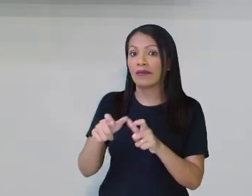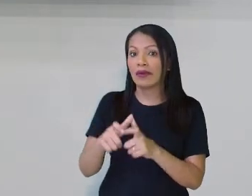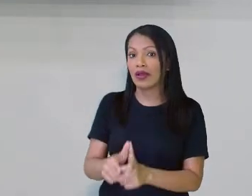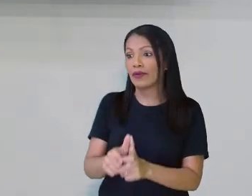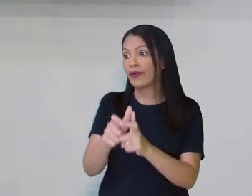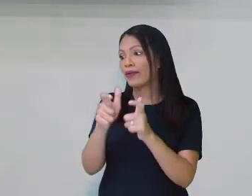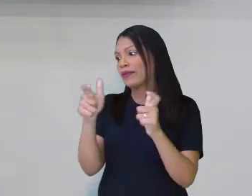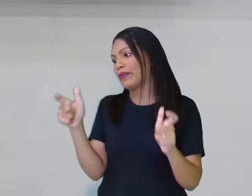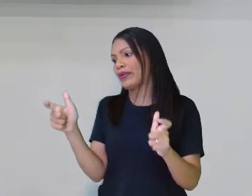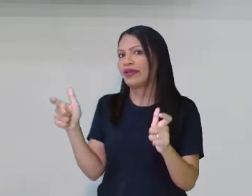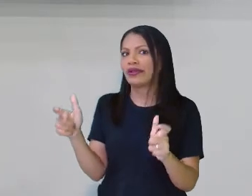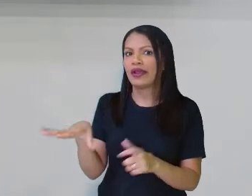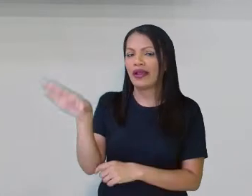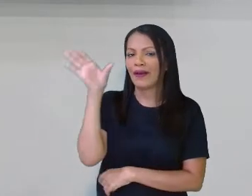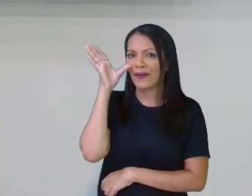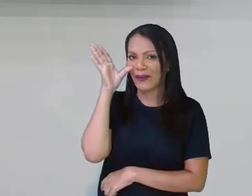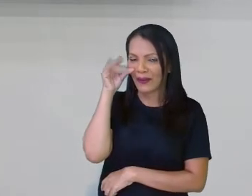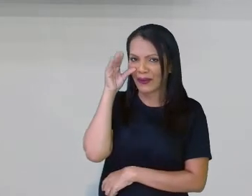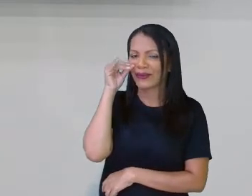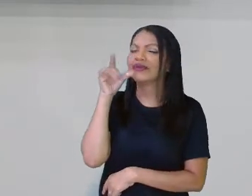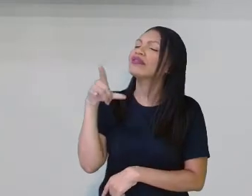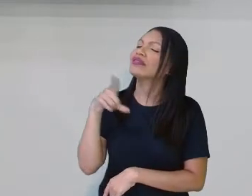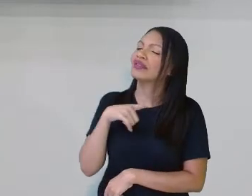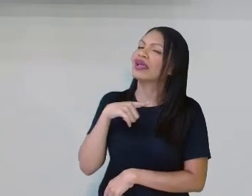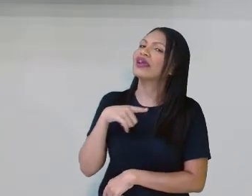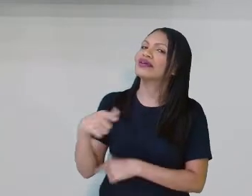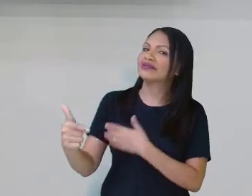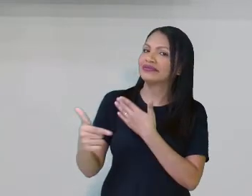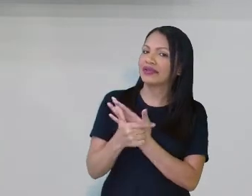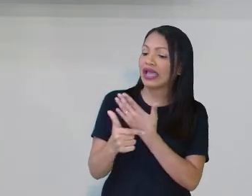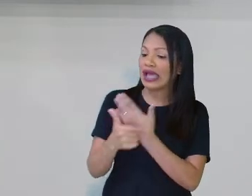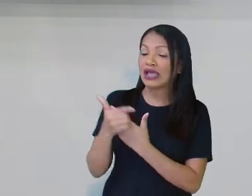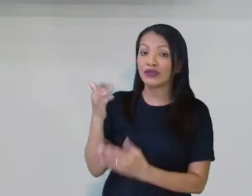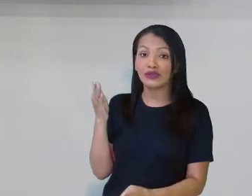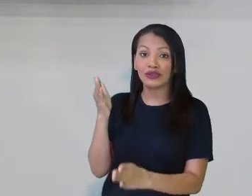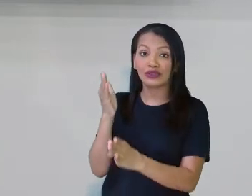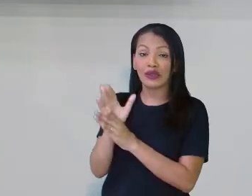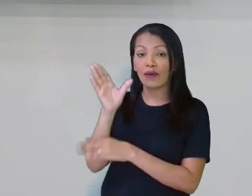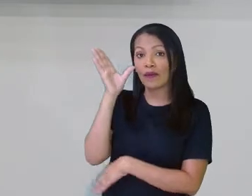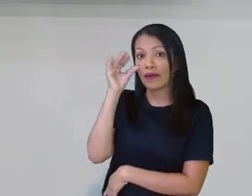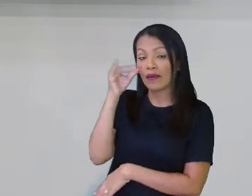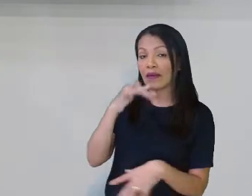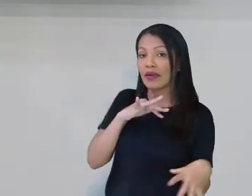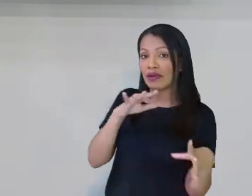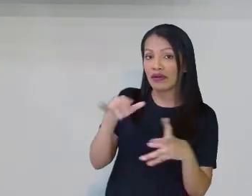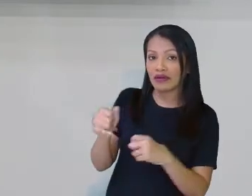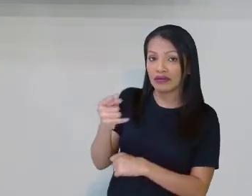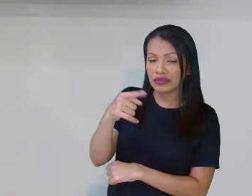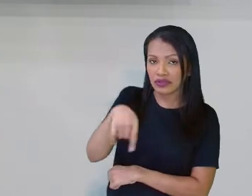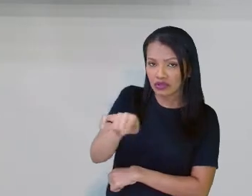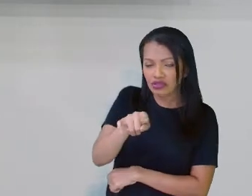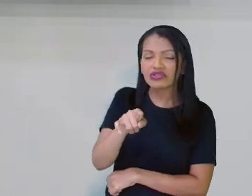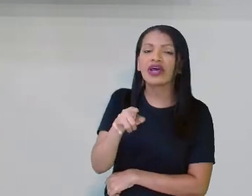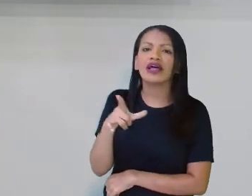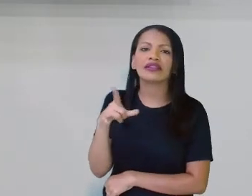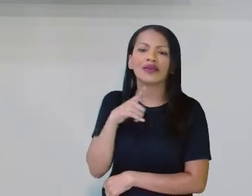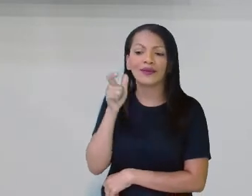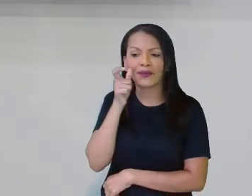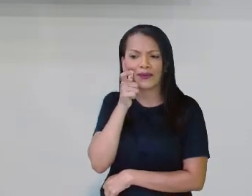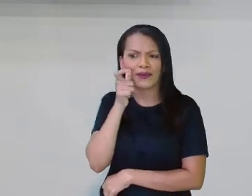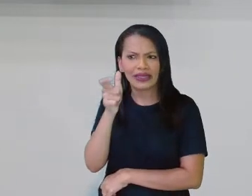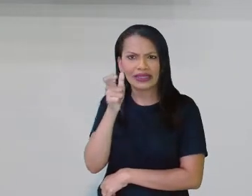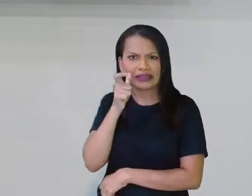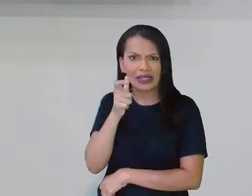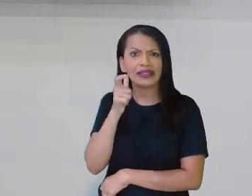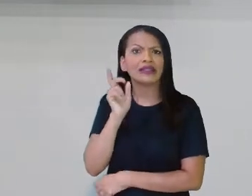a curiosidade, ela tem essa função. Quando você descobre aquela curiosidade sobre aquele animal, você já vai ter o interesse